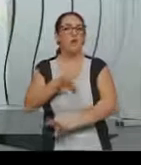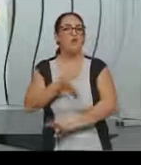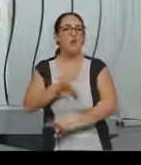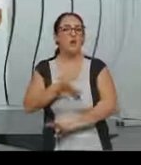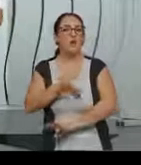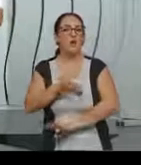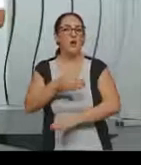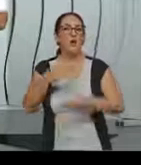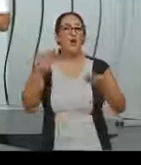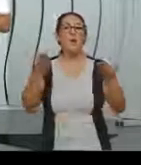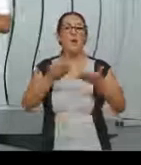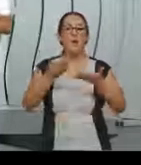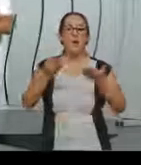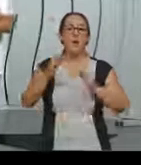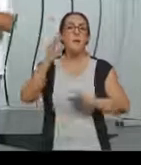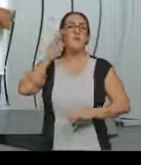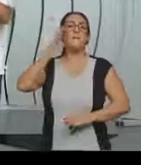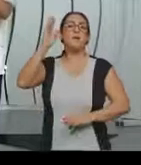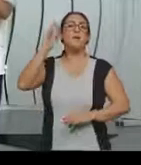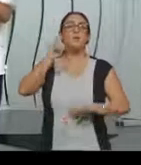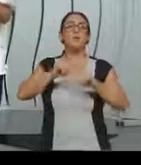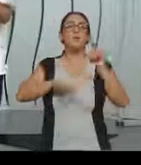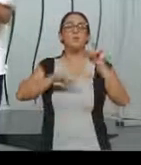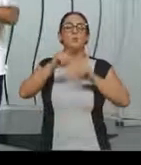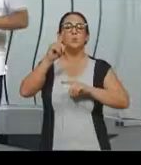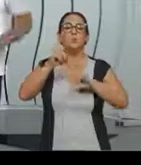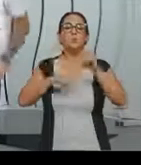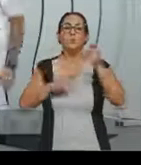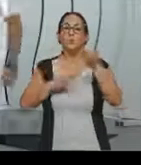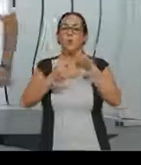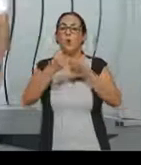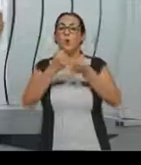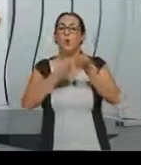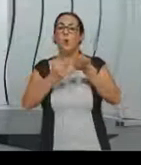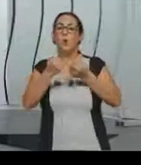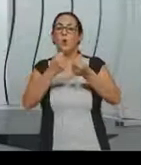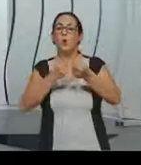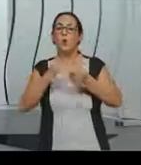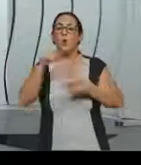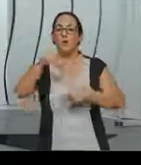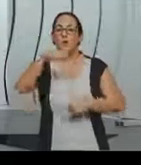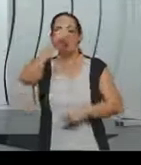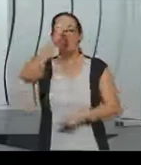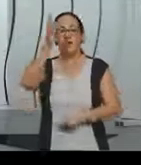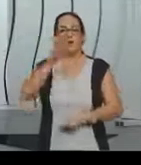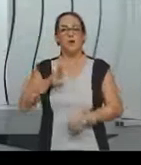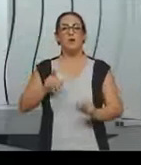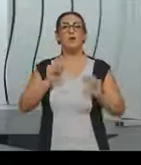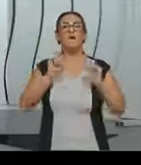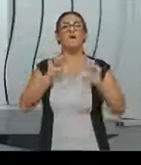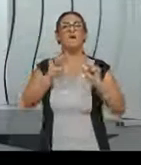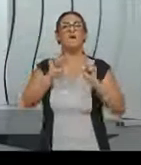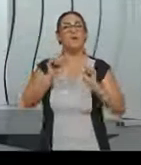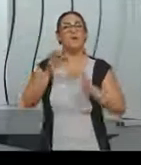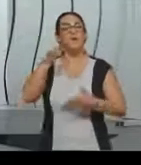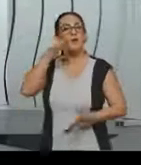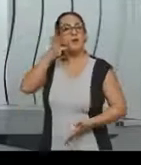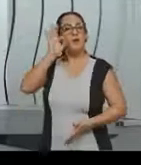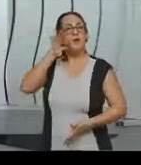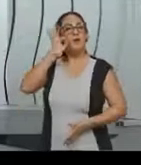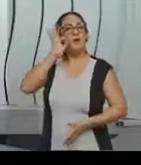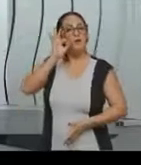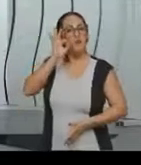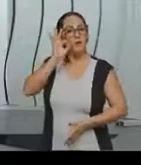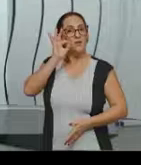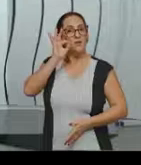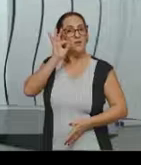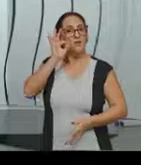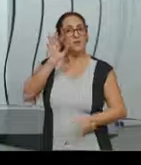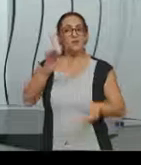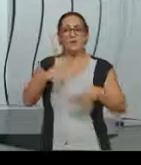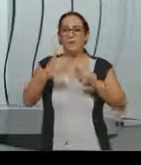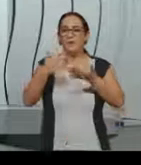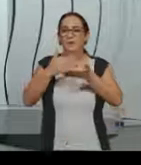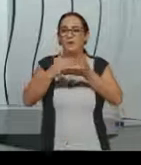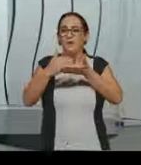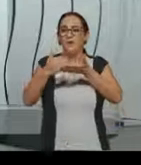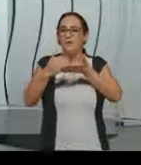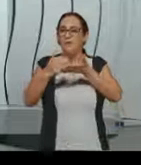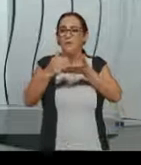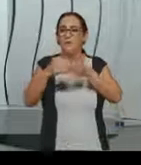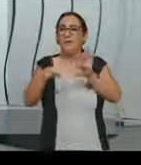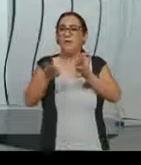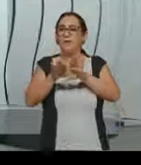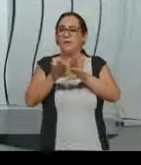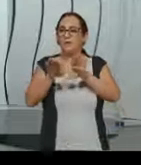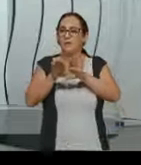principal produto econômico brasileiro, né? Também passa a atrair pessoas para